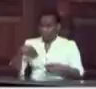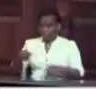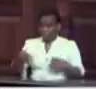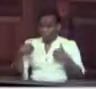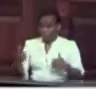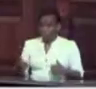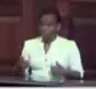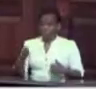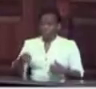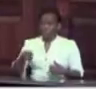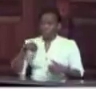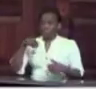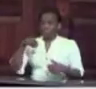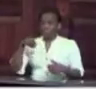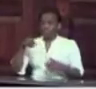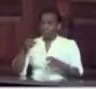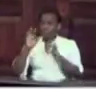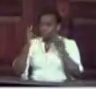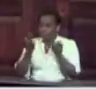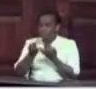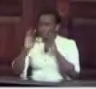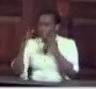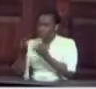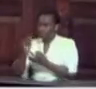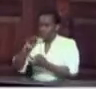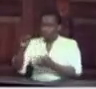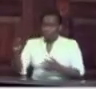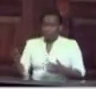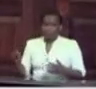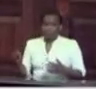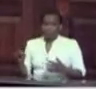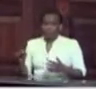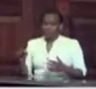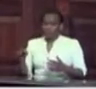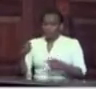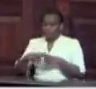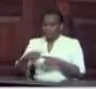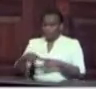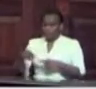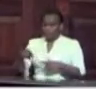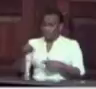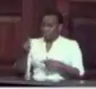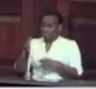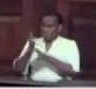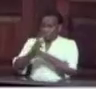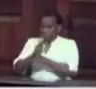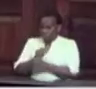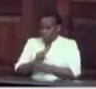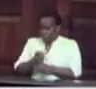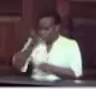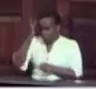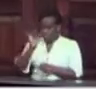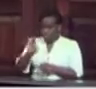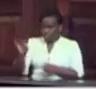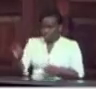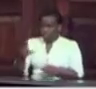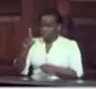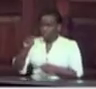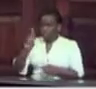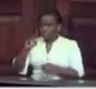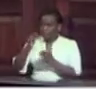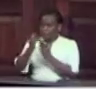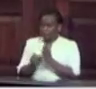um programa que atinge famílias cuja renda per capita familiar é inferior a